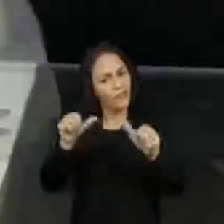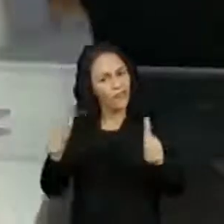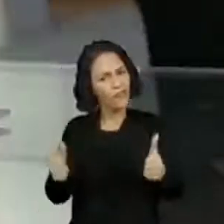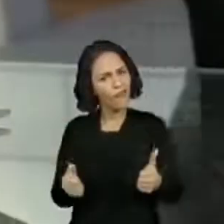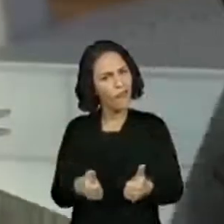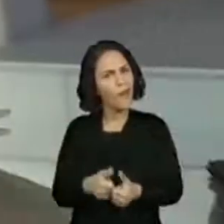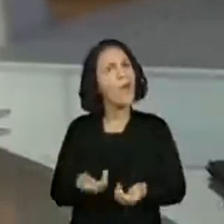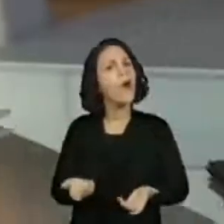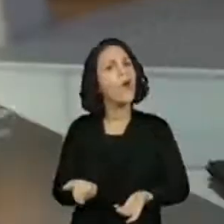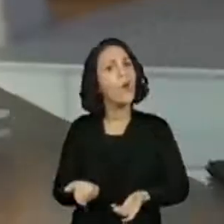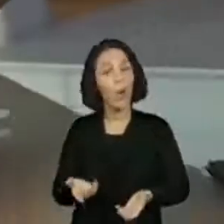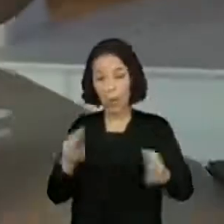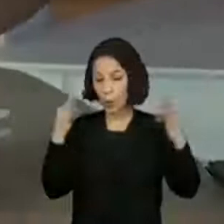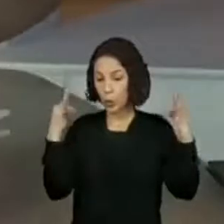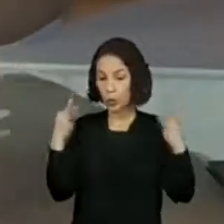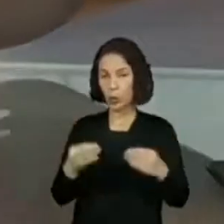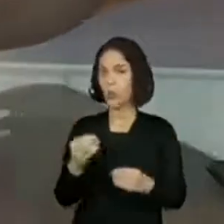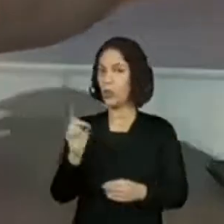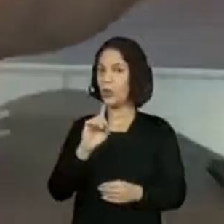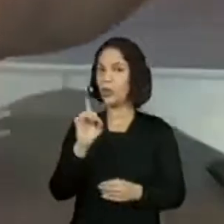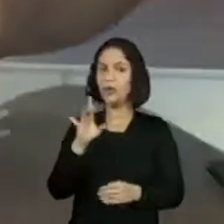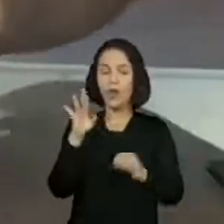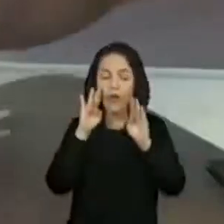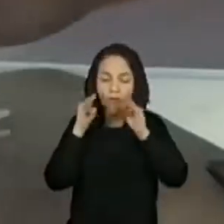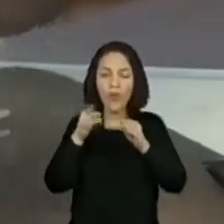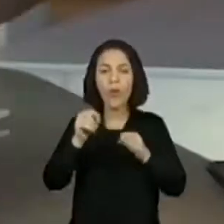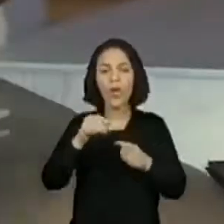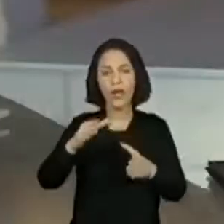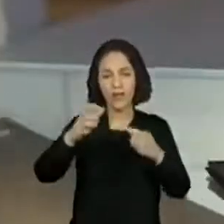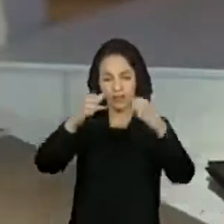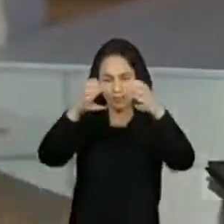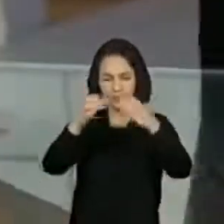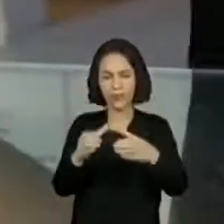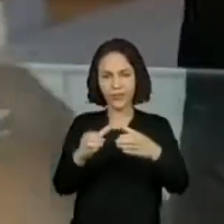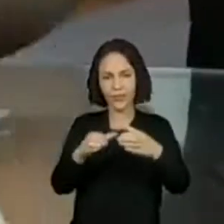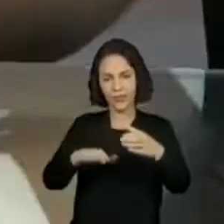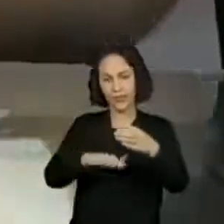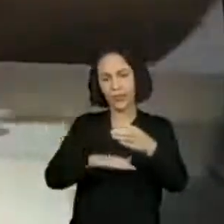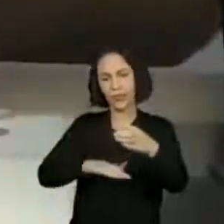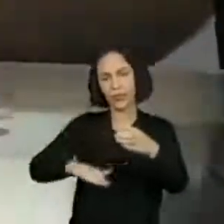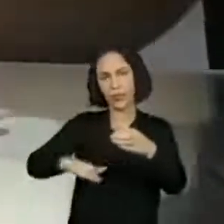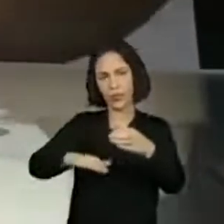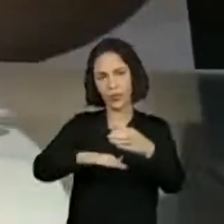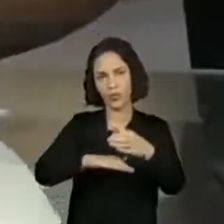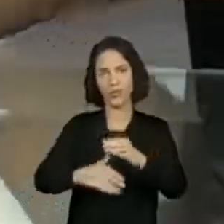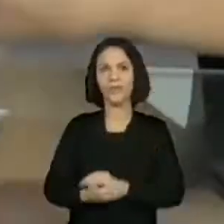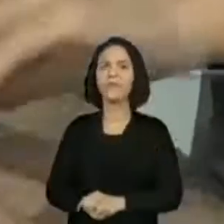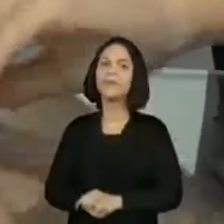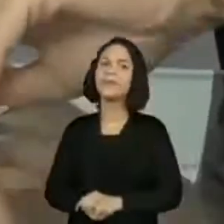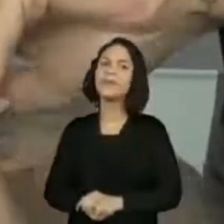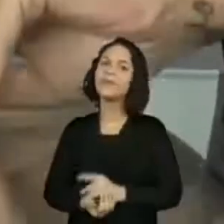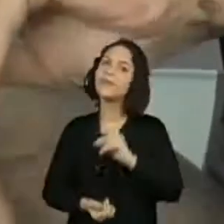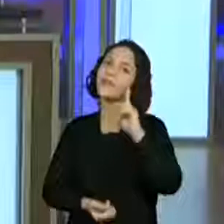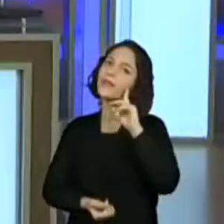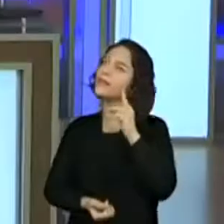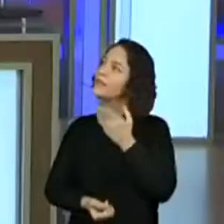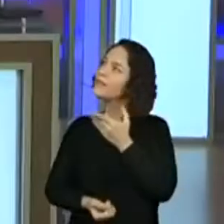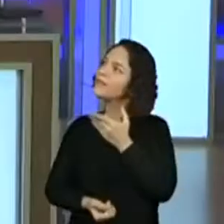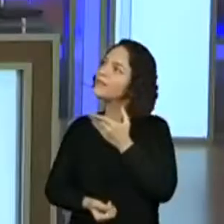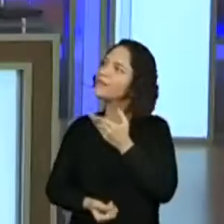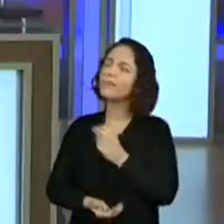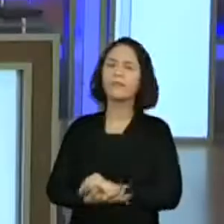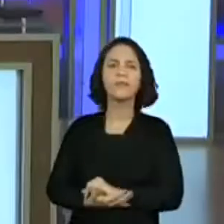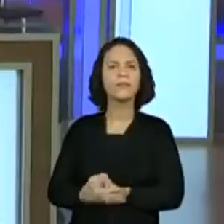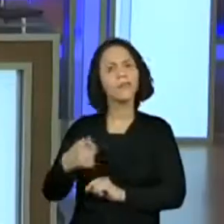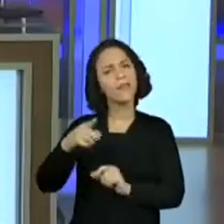Não da lata inteira, né? Nós estamos olhando ali do fundo, né? Da parte do fundo da lata. Que